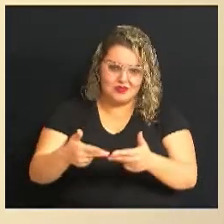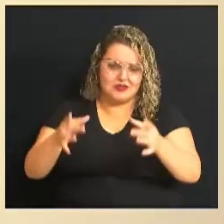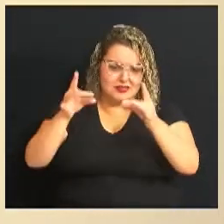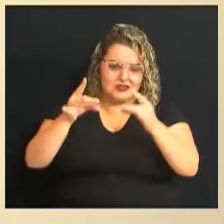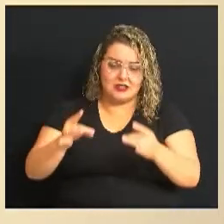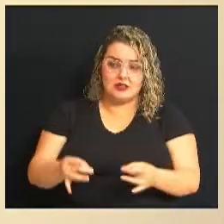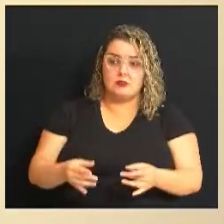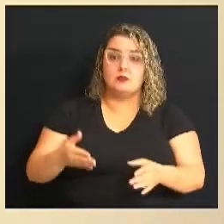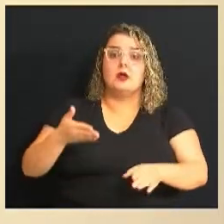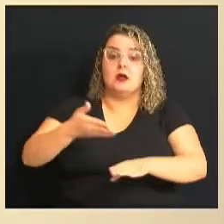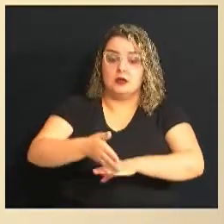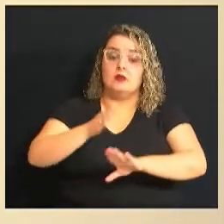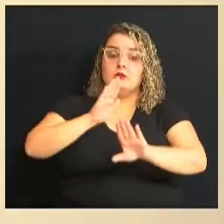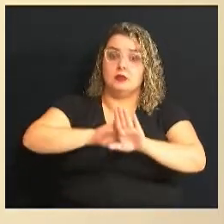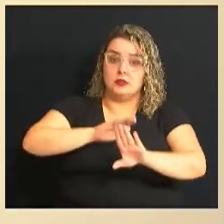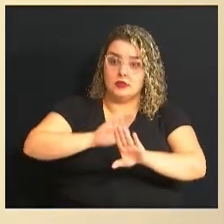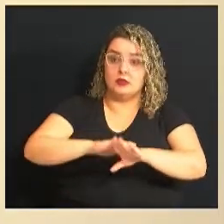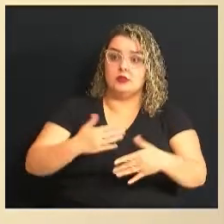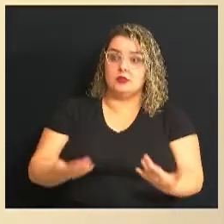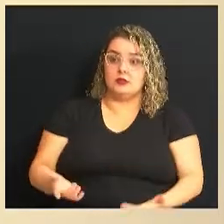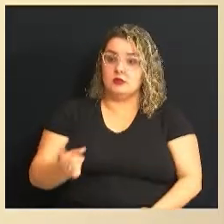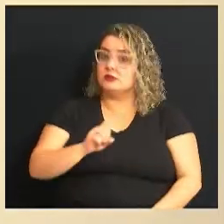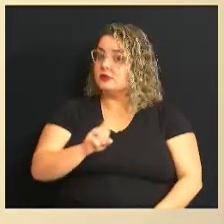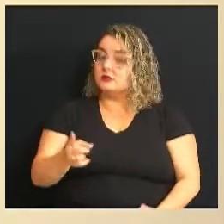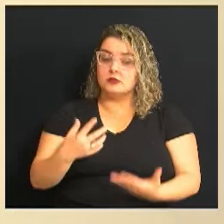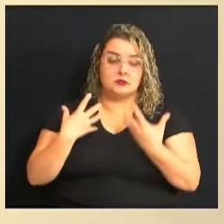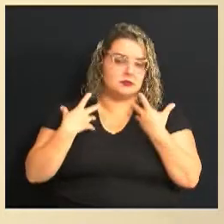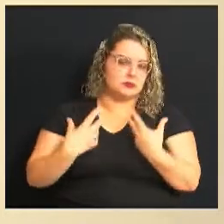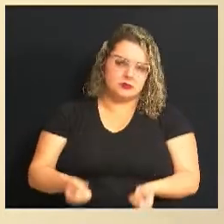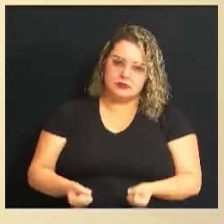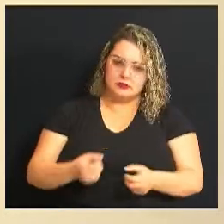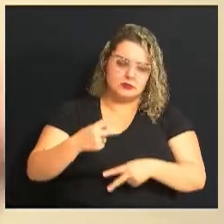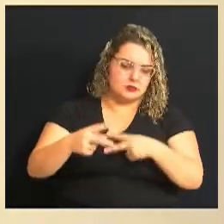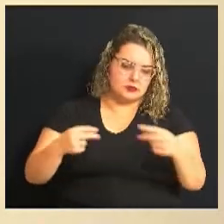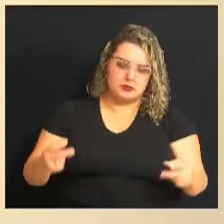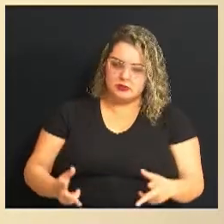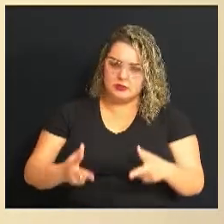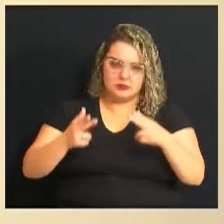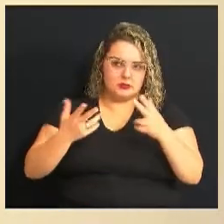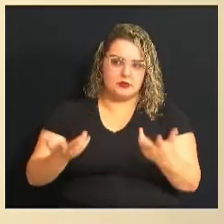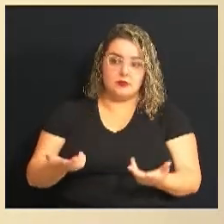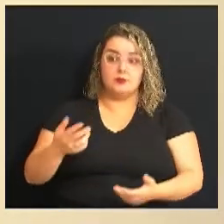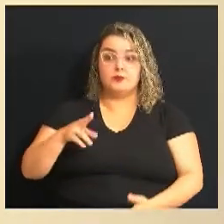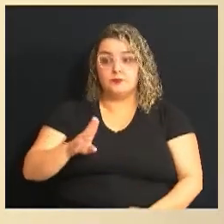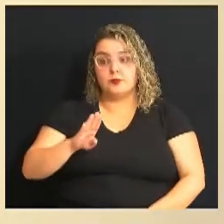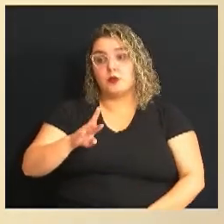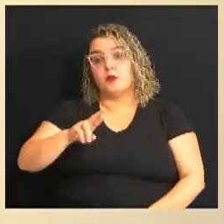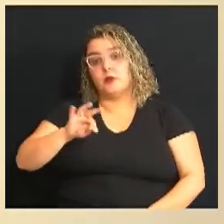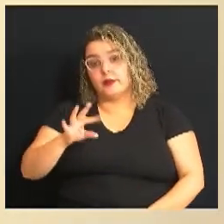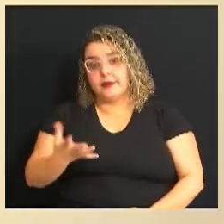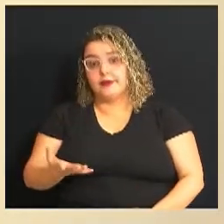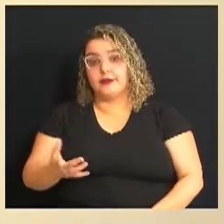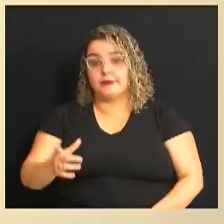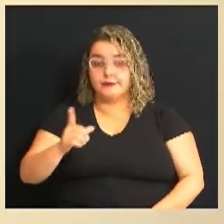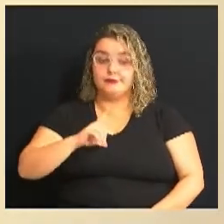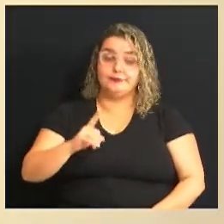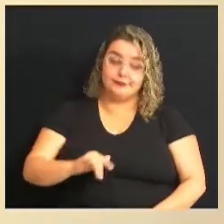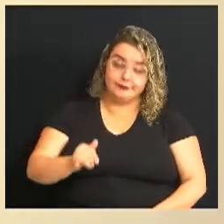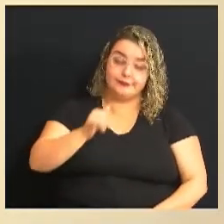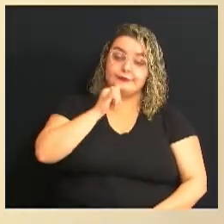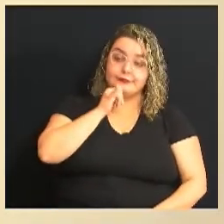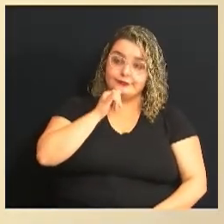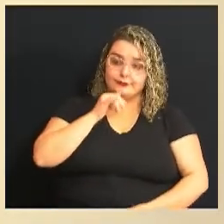ele entre em funcionamento, então ele não está apto a ser inaugurado. Ou ainda o BRT aqui que nós temos como exemplo, que foram